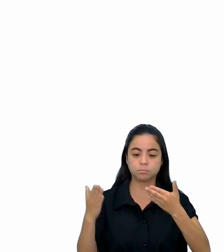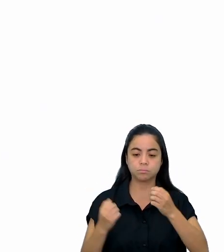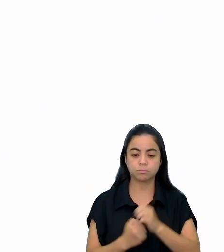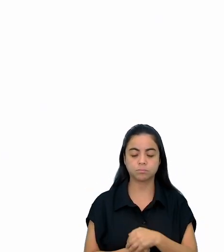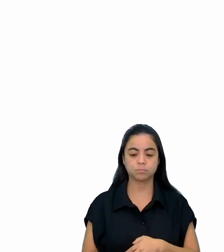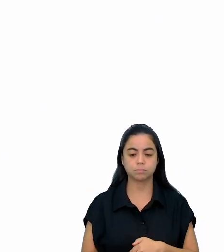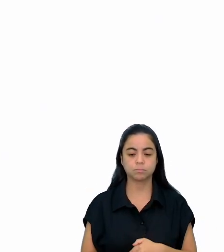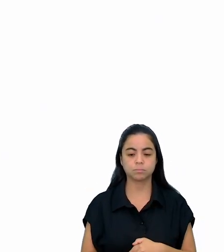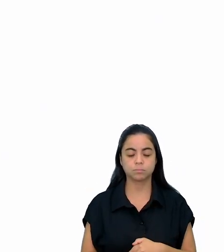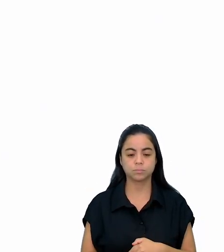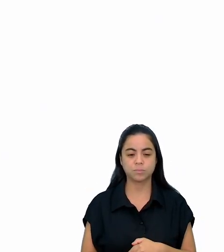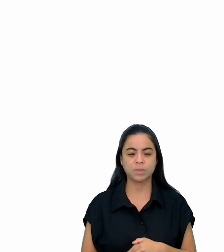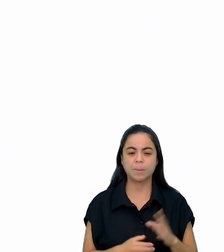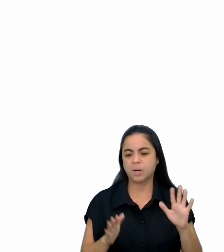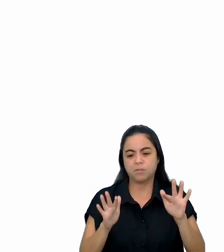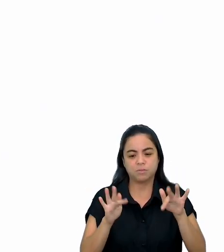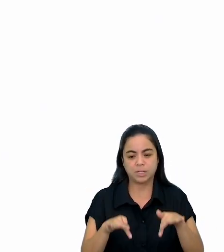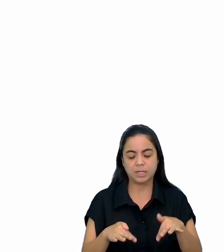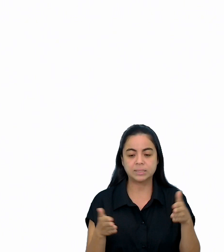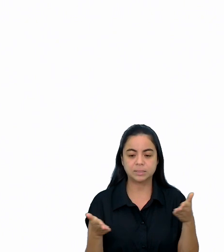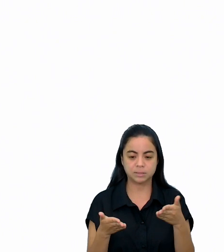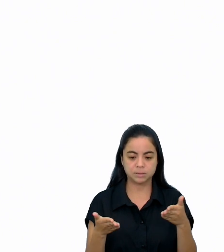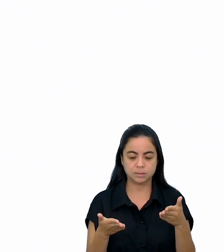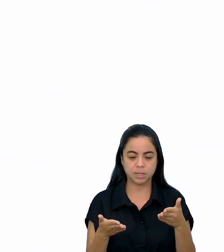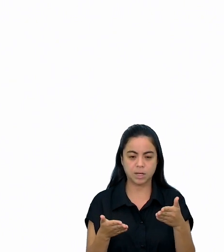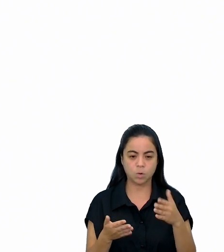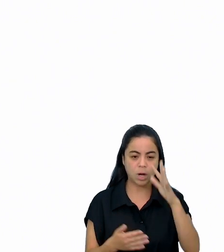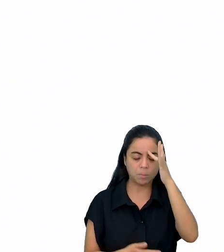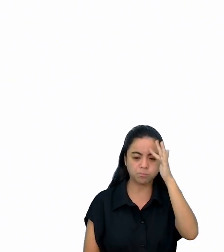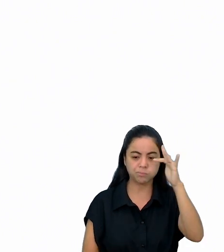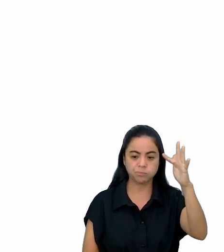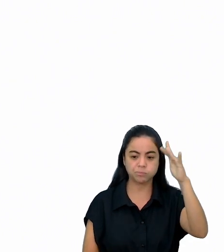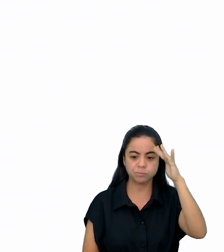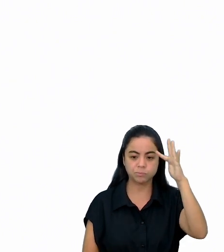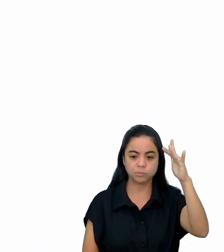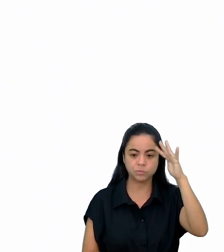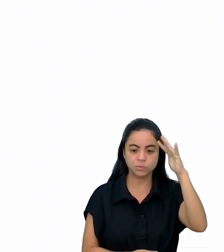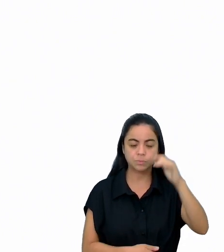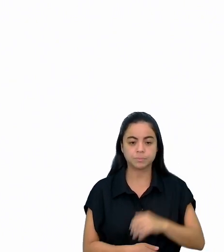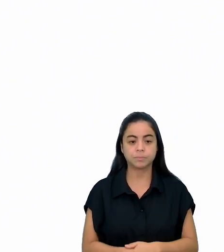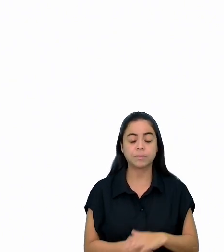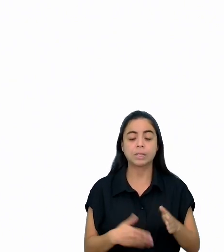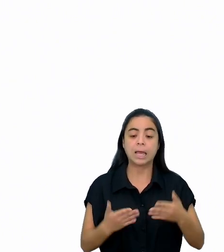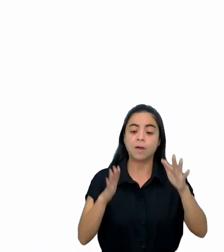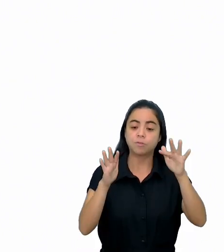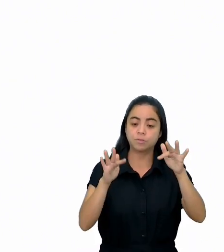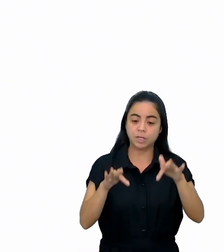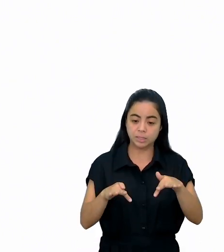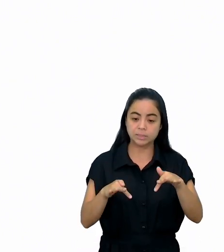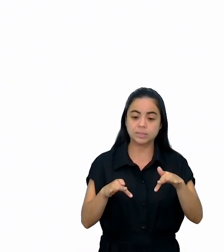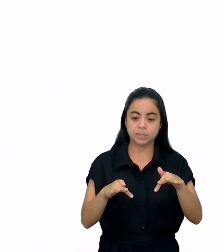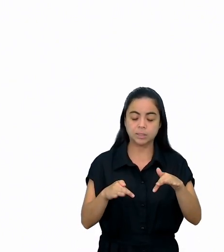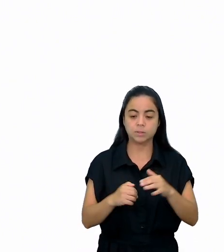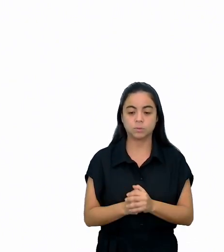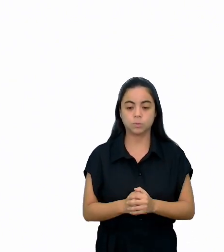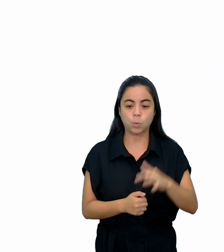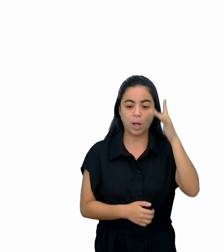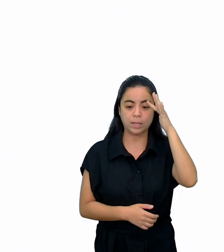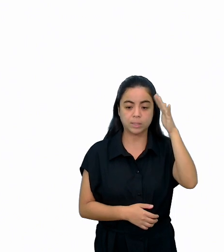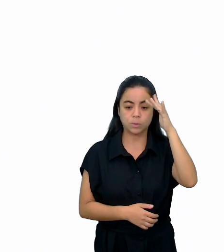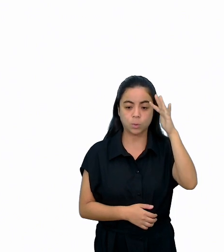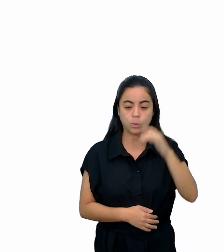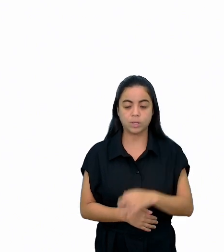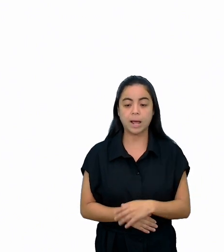compartilhamento para a gente finalizar essa parte teórica, né? Então, finalizando a nossa parte teórica, a gente